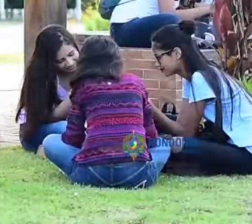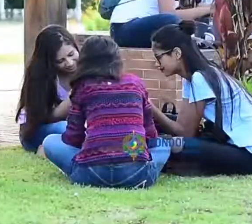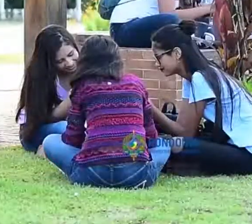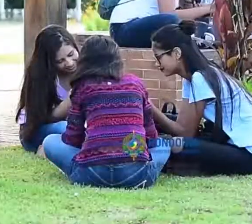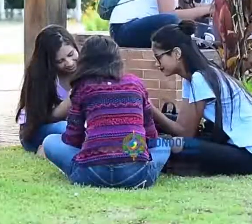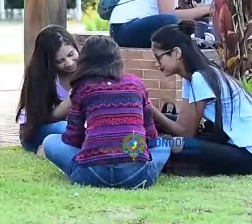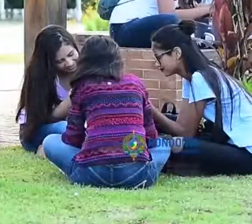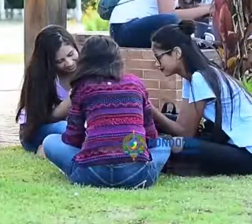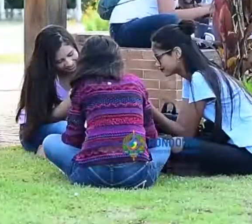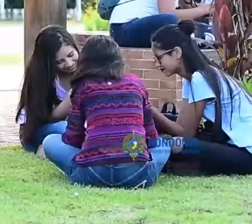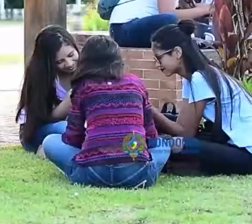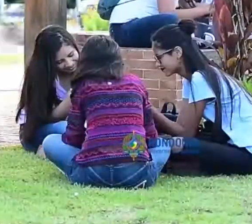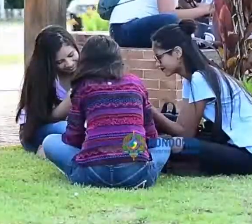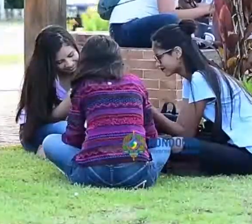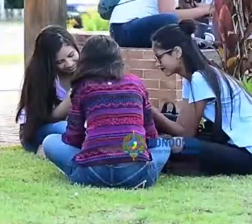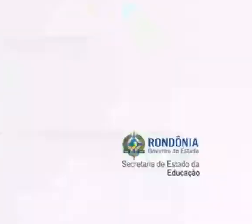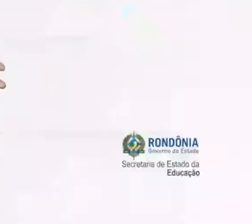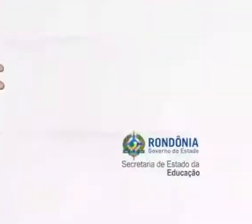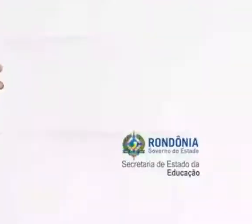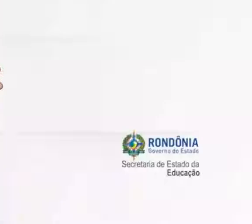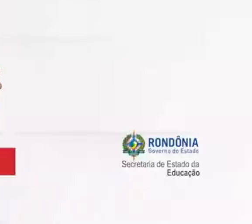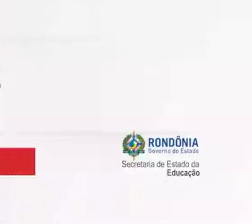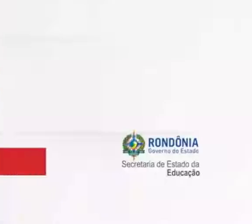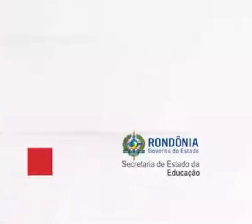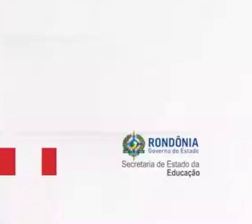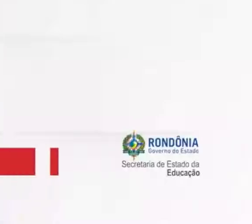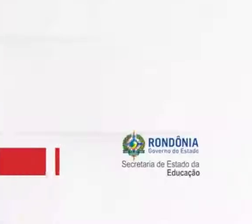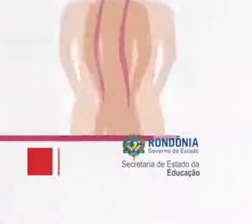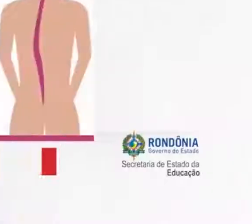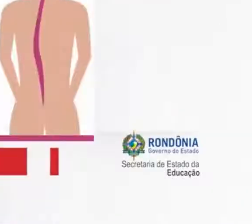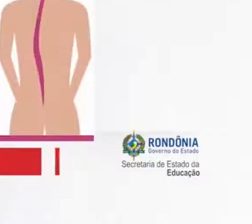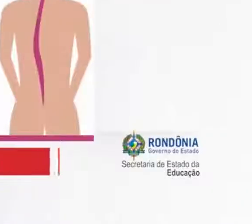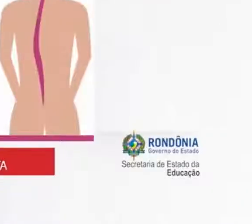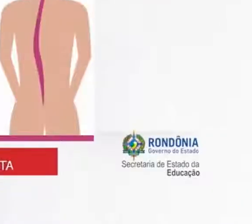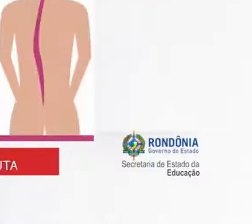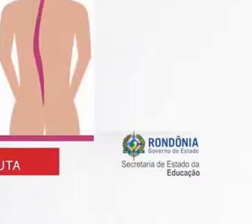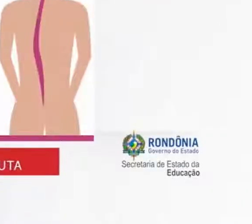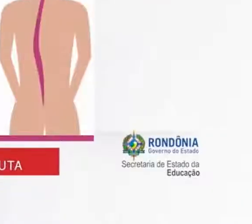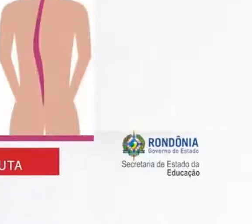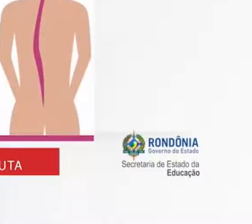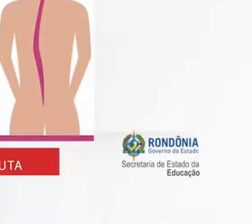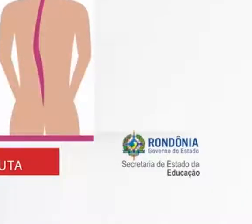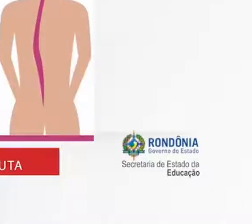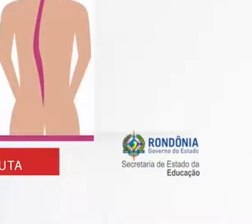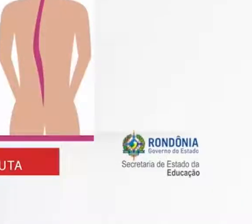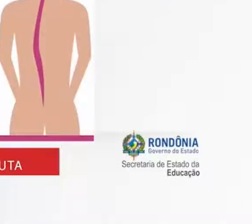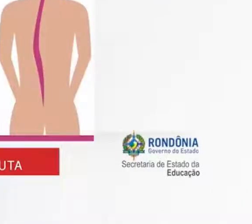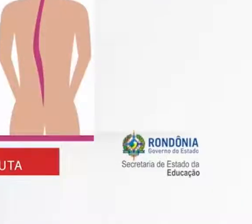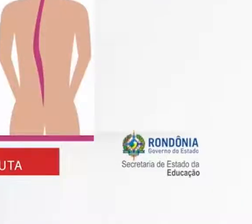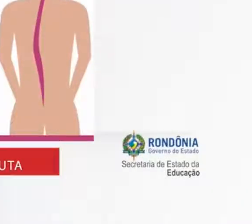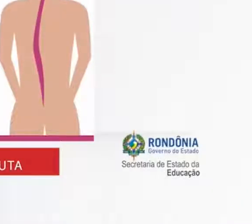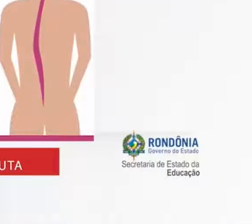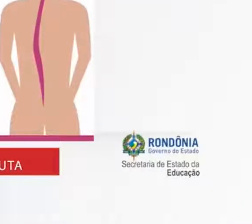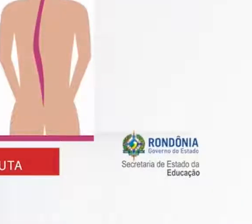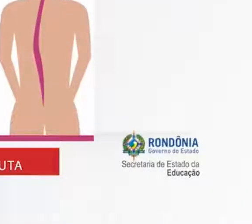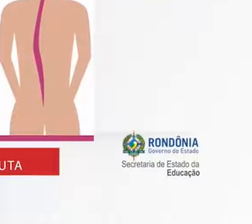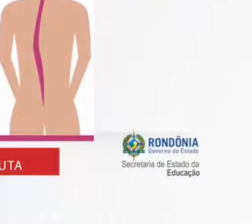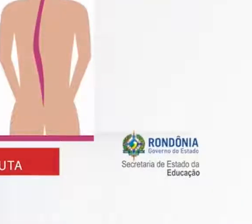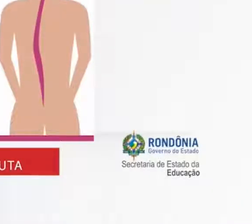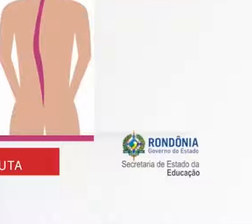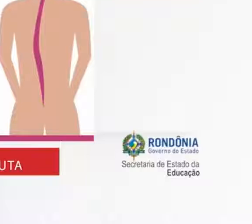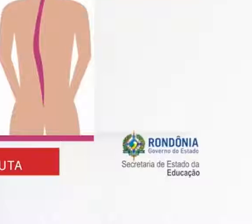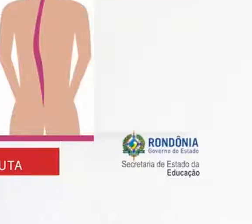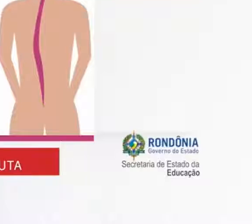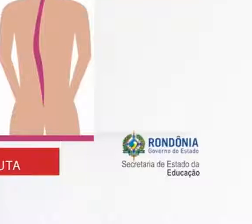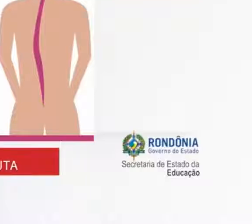podem representar risco para a nossa saúde. A escoliose é um desvio da coluna vertebral que acaba afetando a